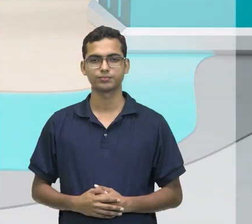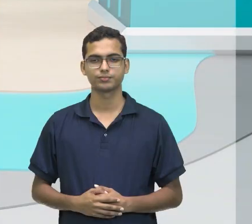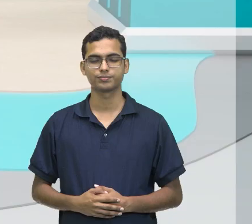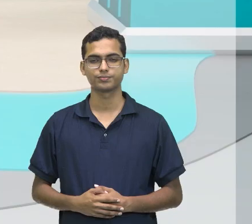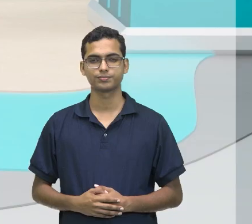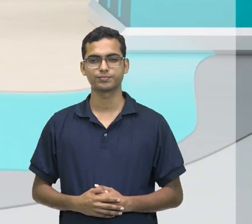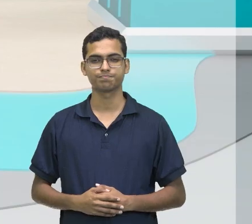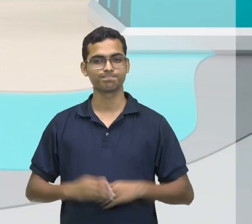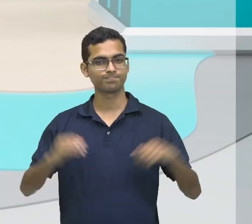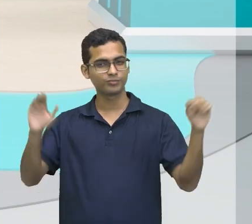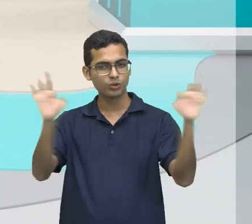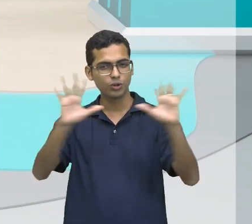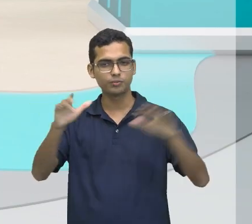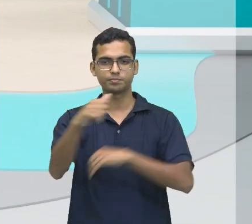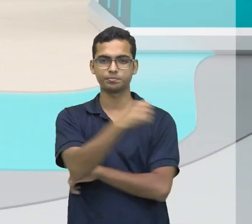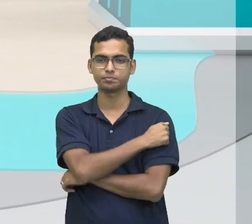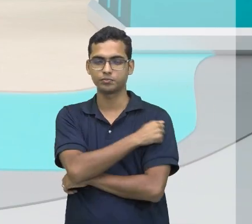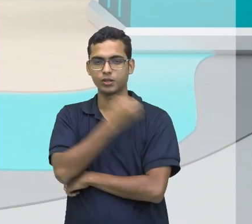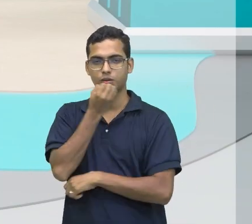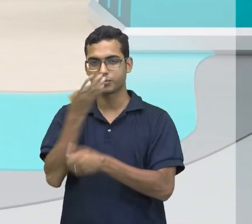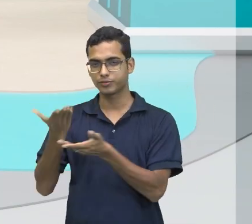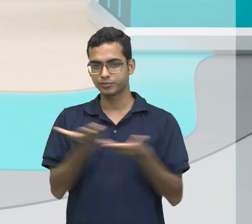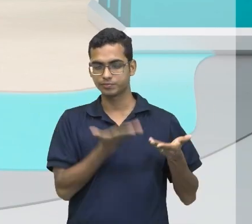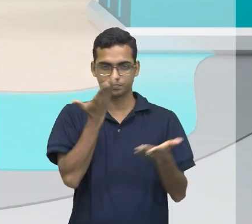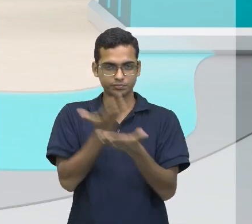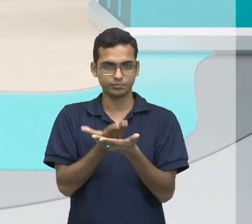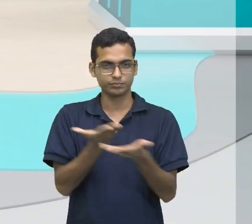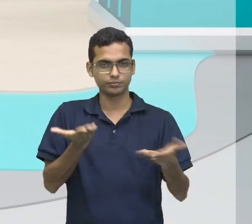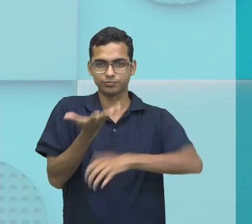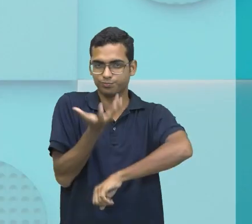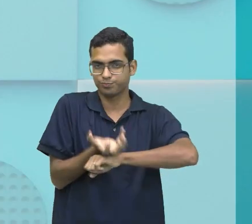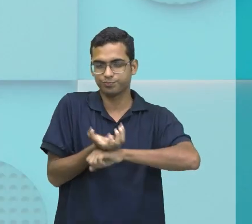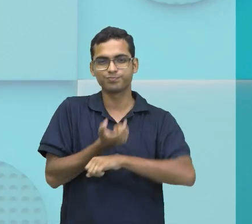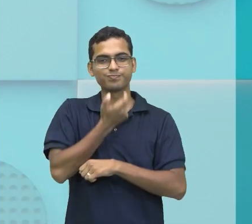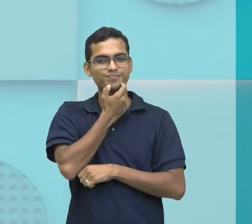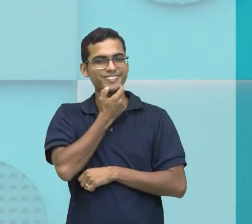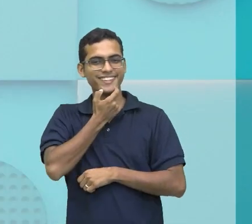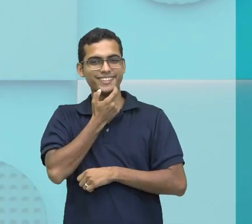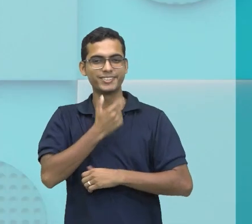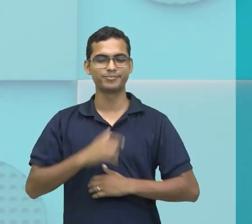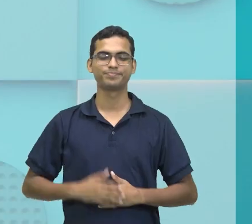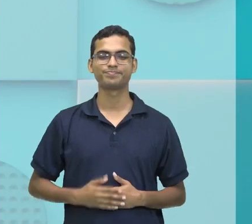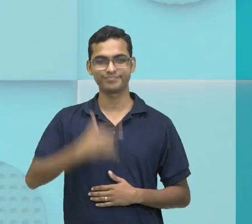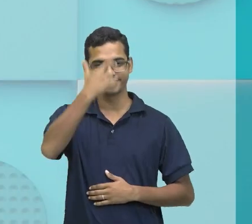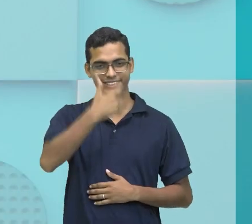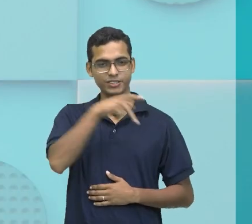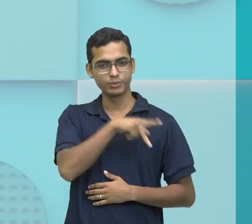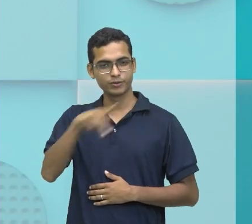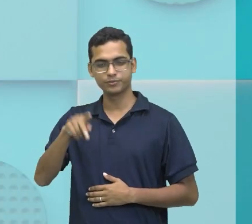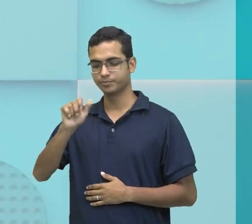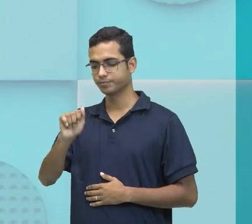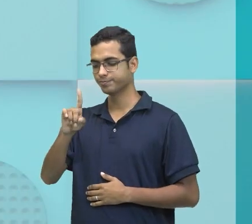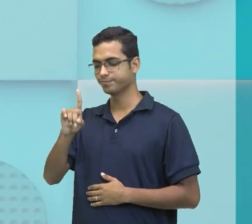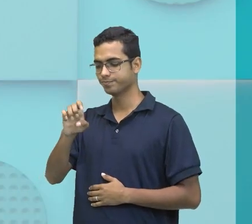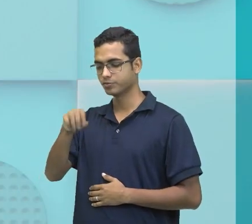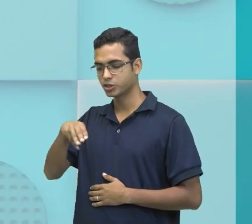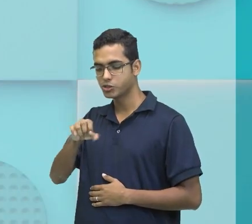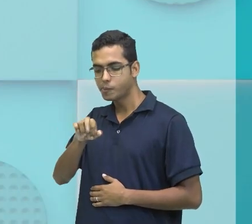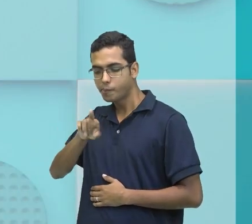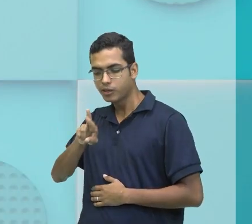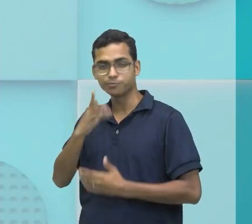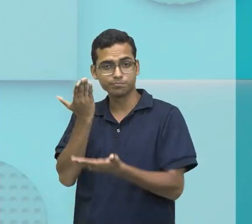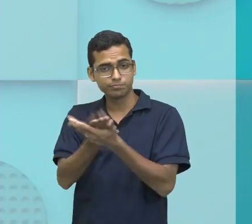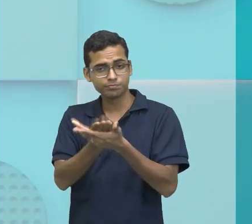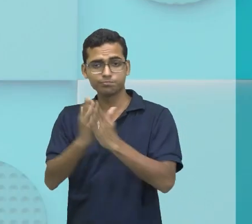Hello teachers, students, welcome! Bem-vindos à nossa aula de língua inglesa. Eu sou o professor Ademir Ribeiro e vou ficar com vocês ao longo